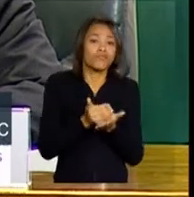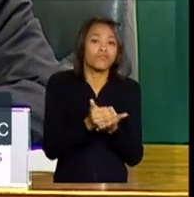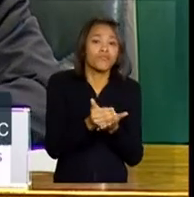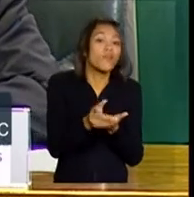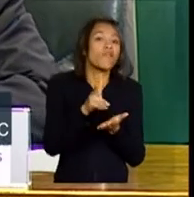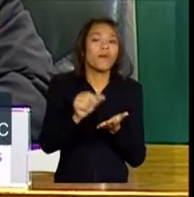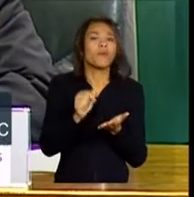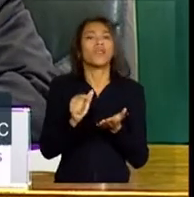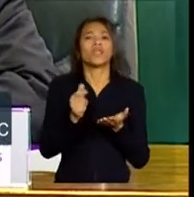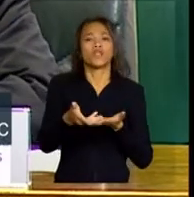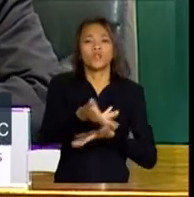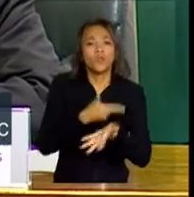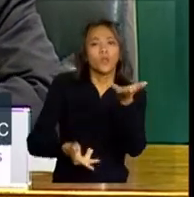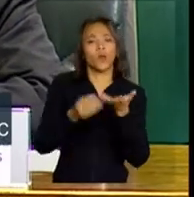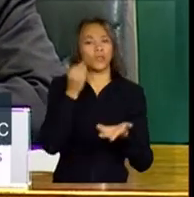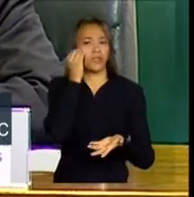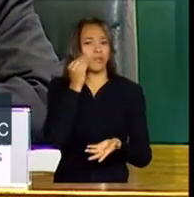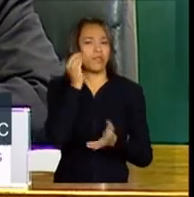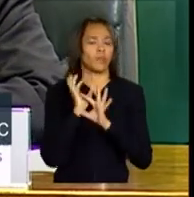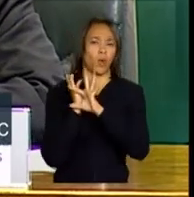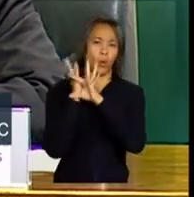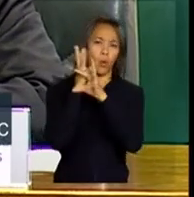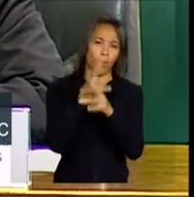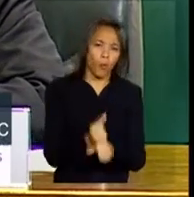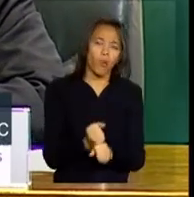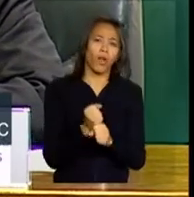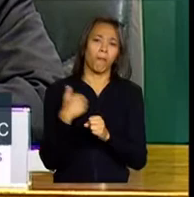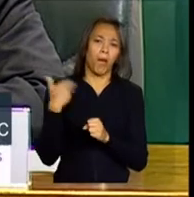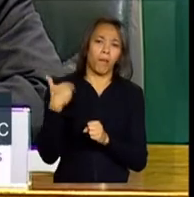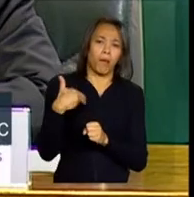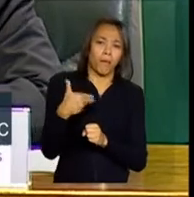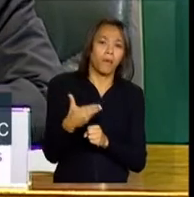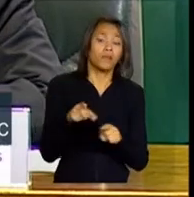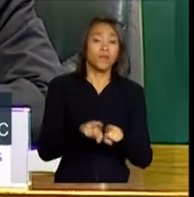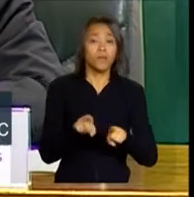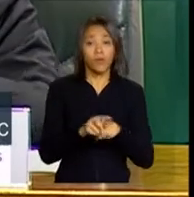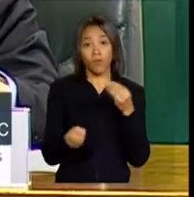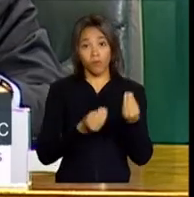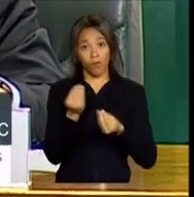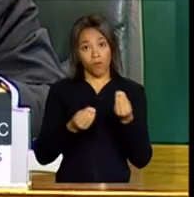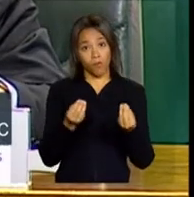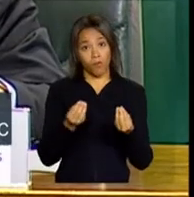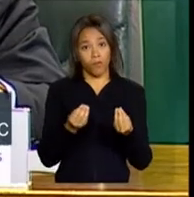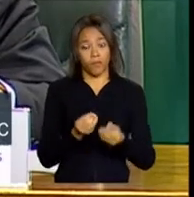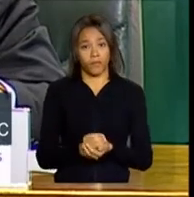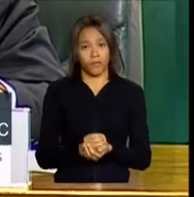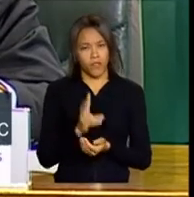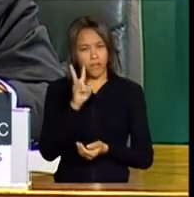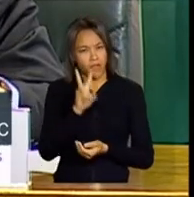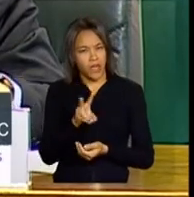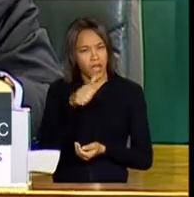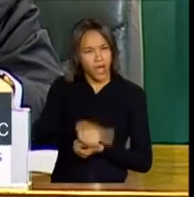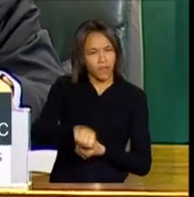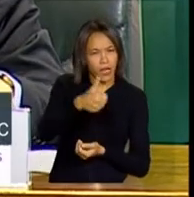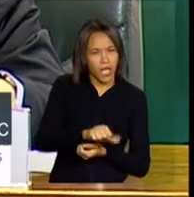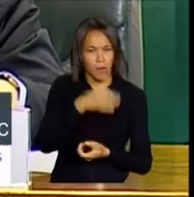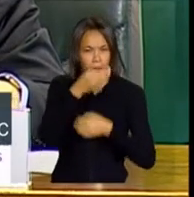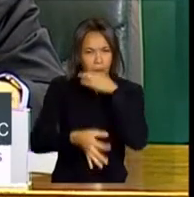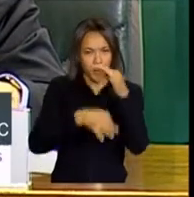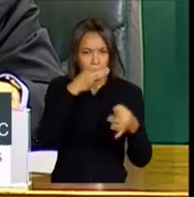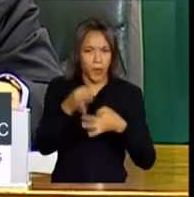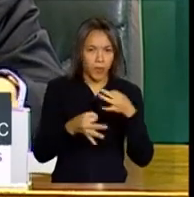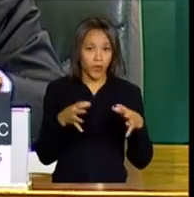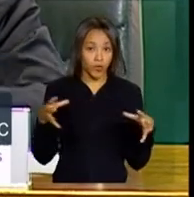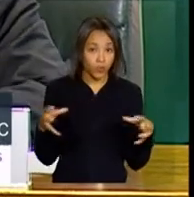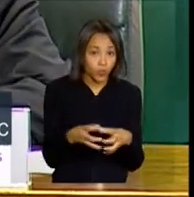permitir a troca de experiências acumuladas durante esse período assim como a realização de avaliação crítica conjunta sobre o